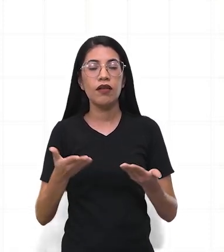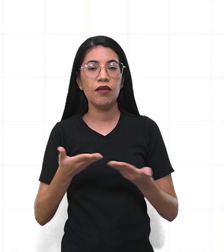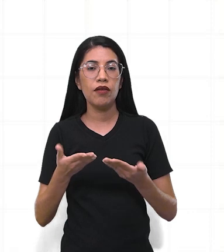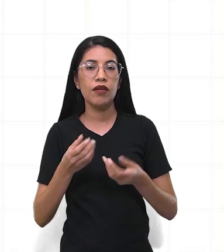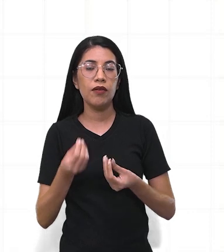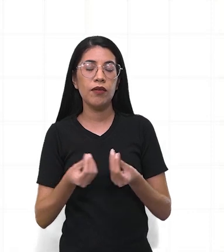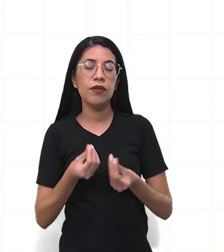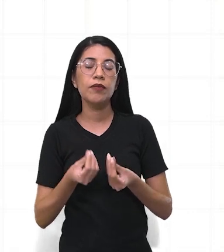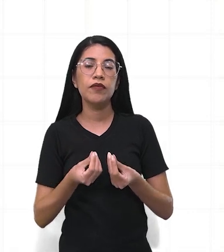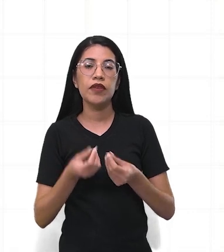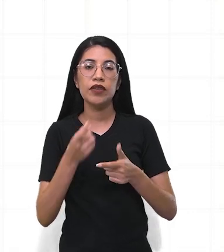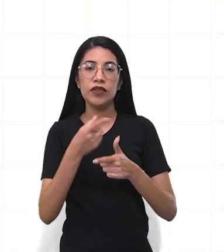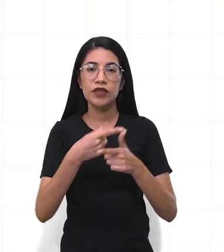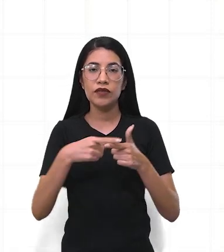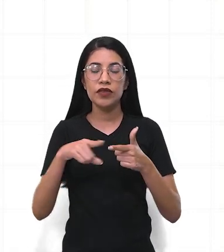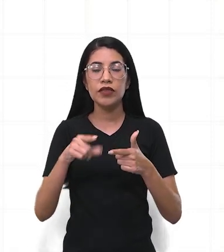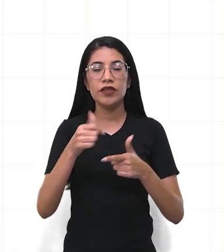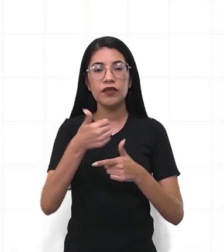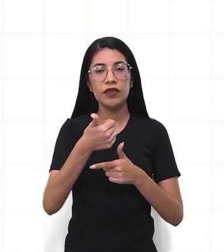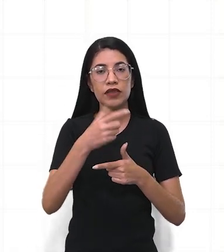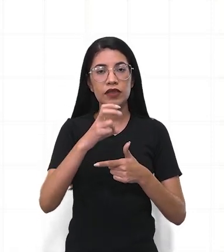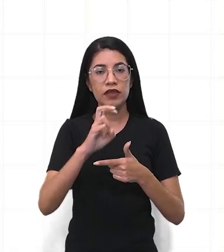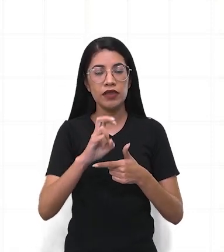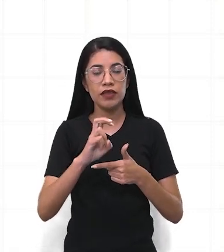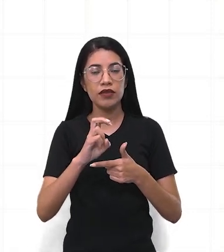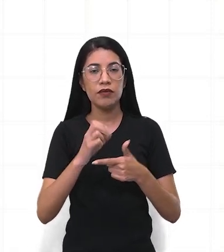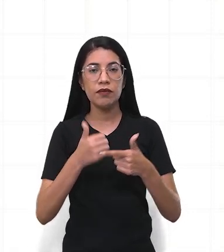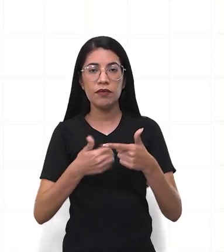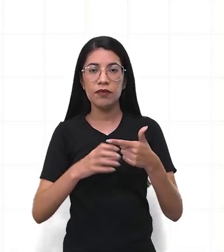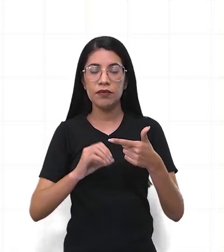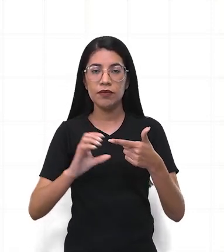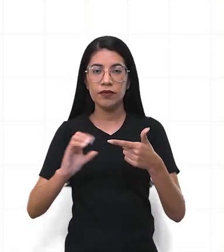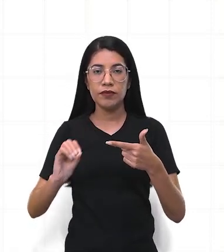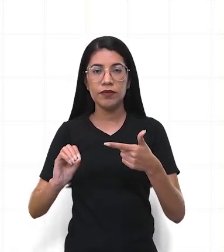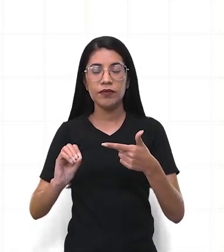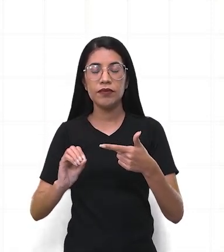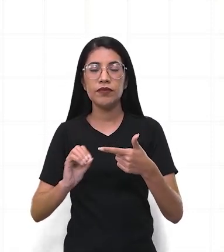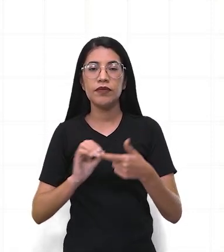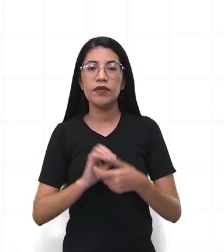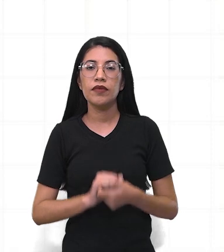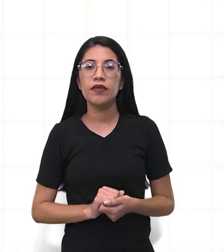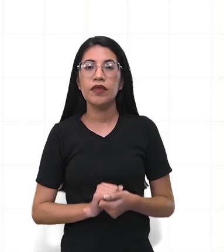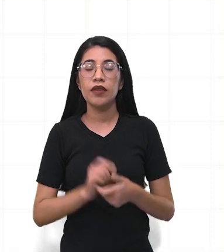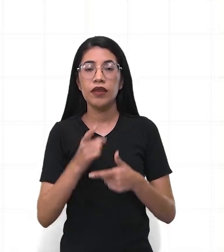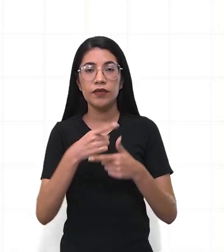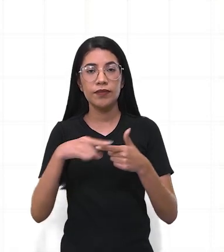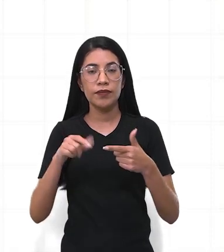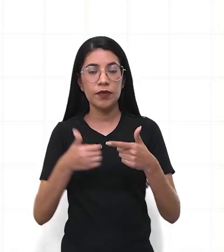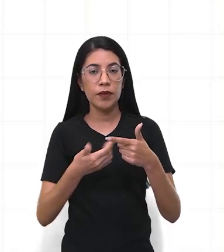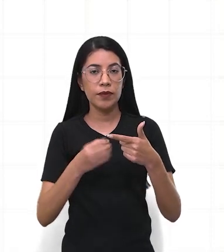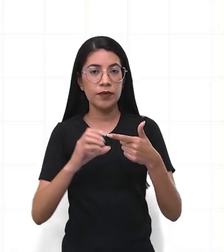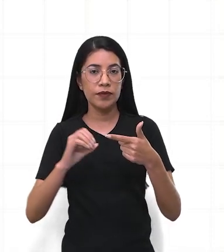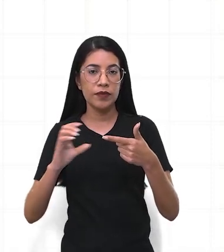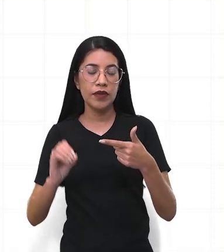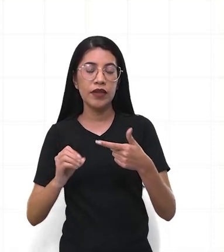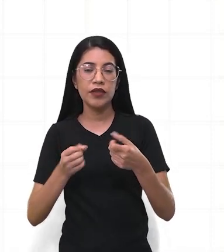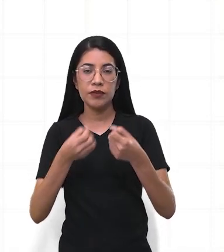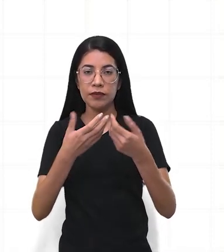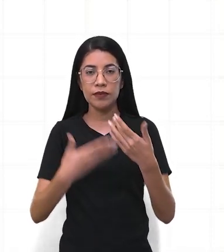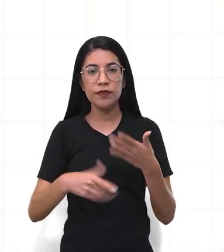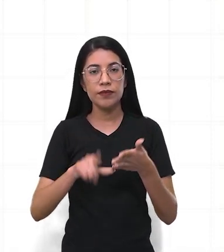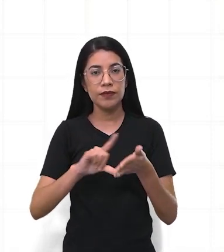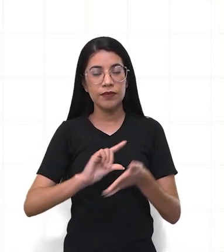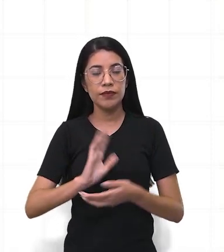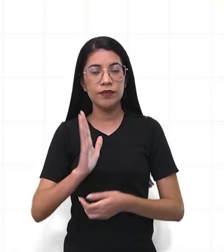dividir 25 por 100. E a divisão por 100, conforme nós já conversamos,